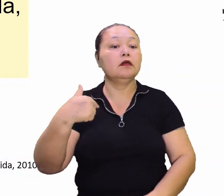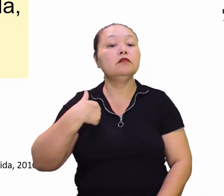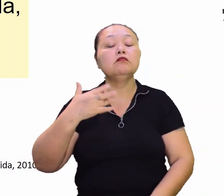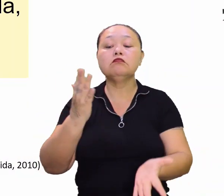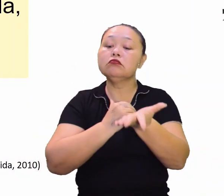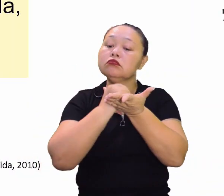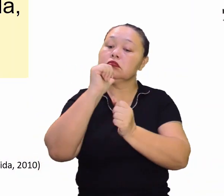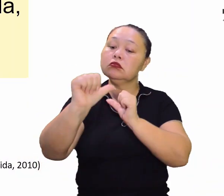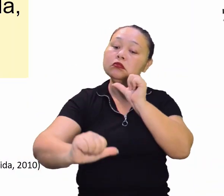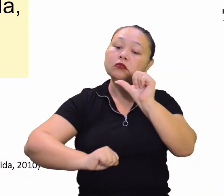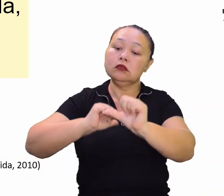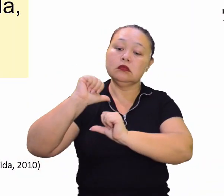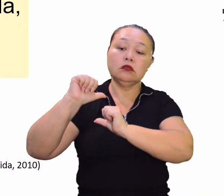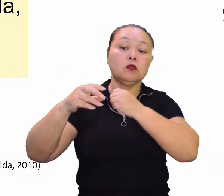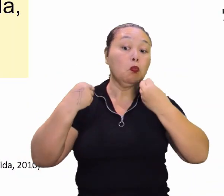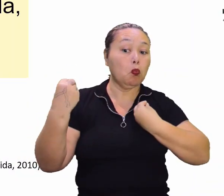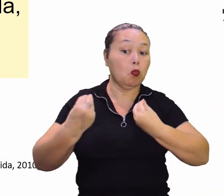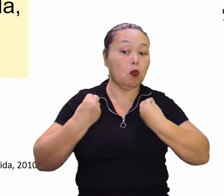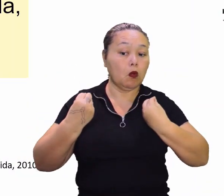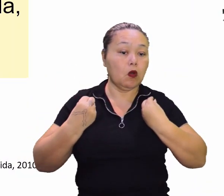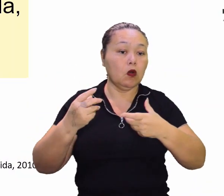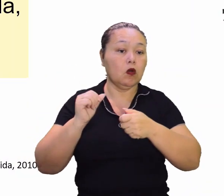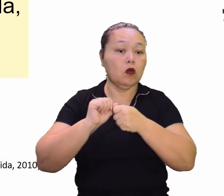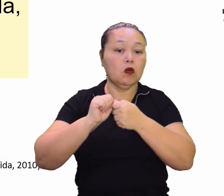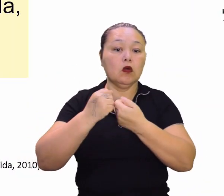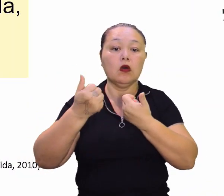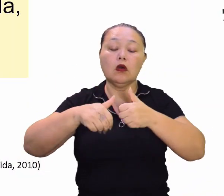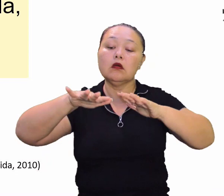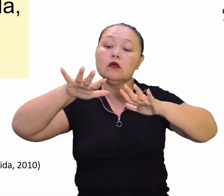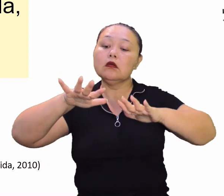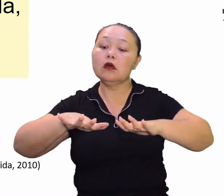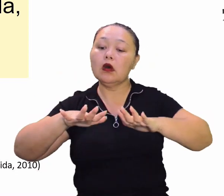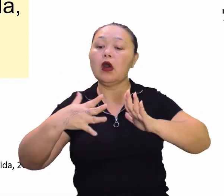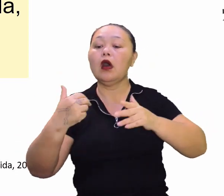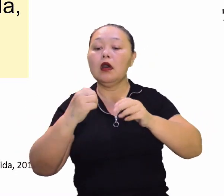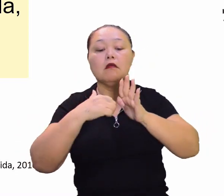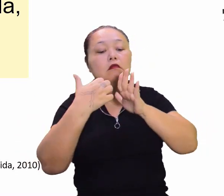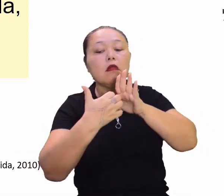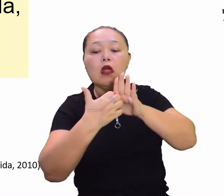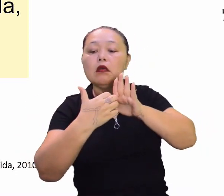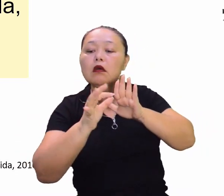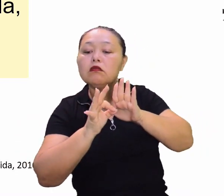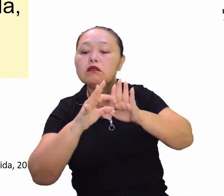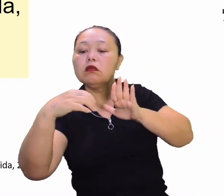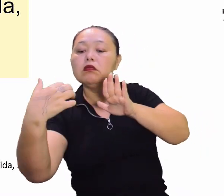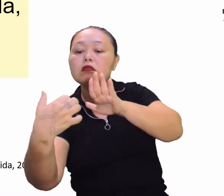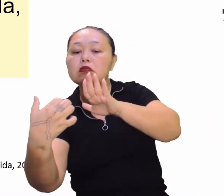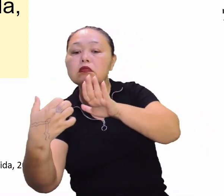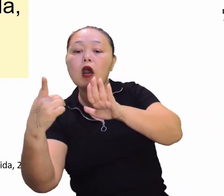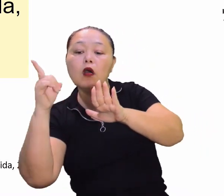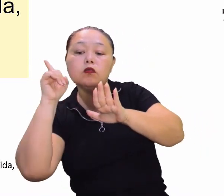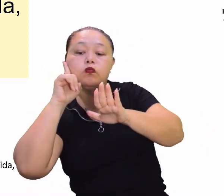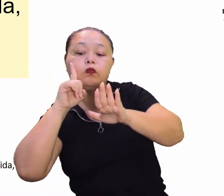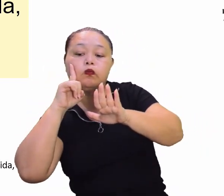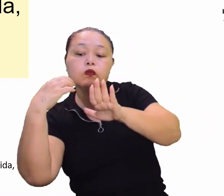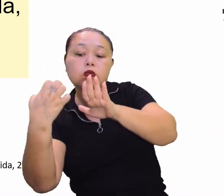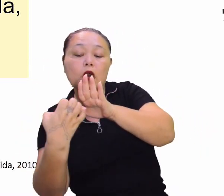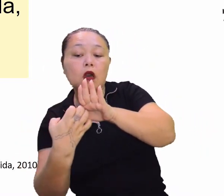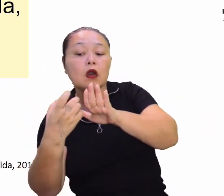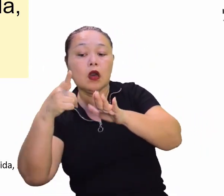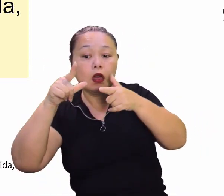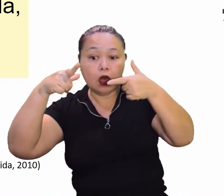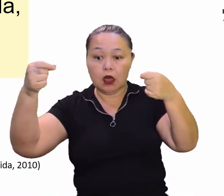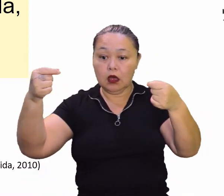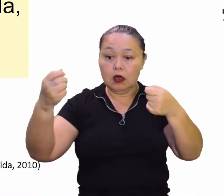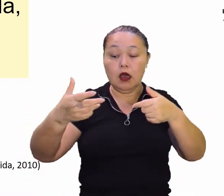transformação, olha só como é que se deu. Instalação de filiais dos norte-americanos e dos